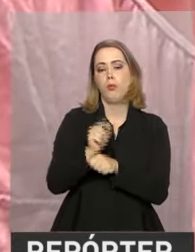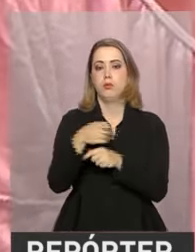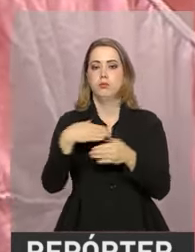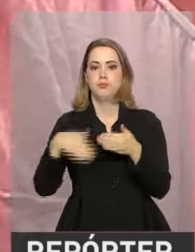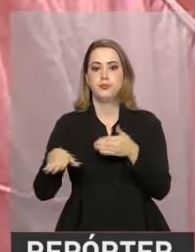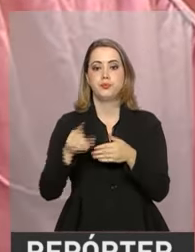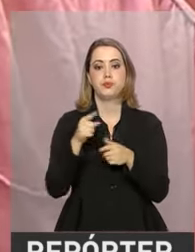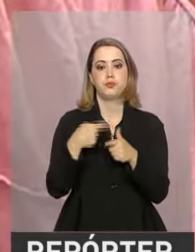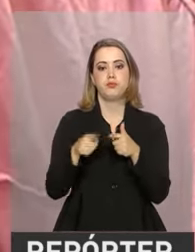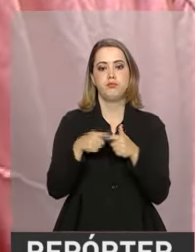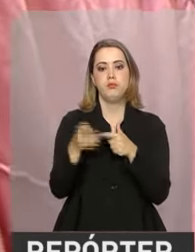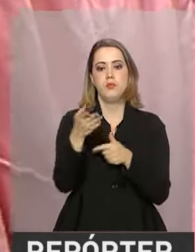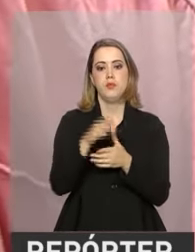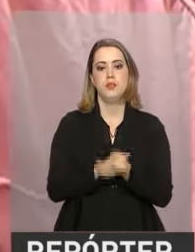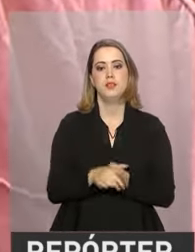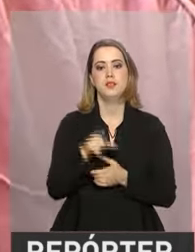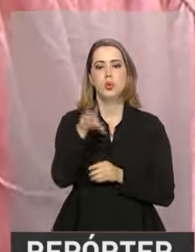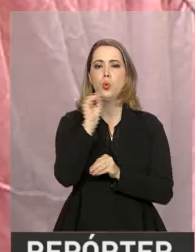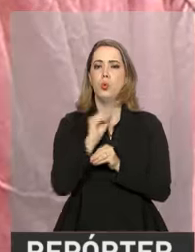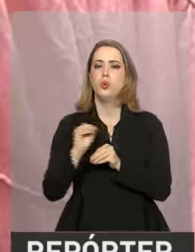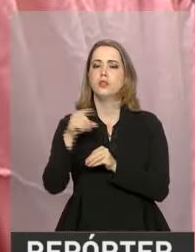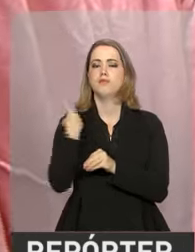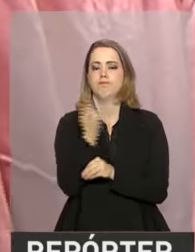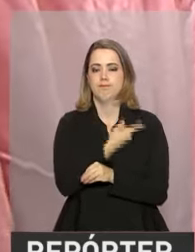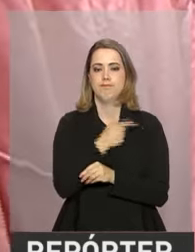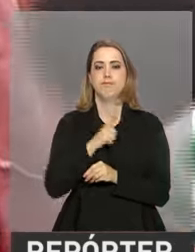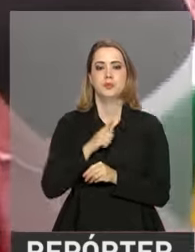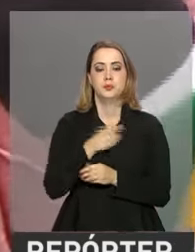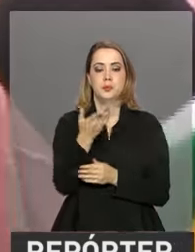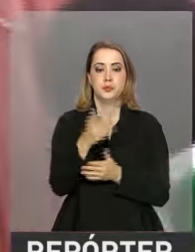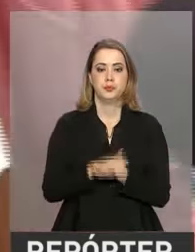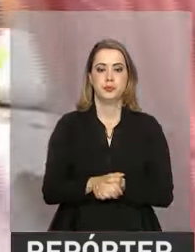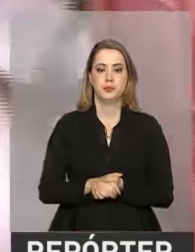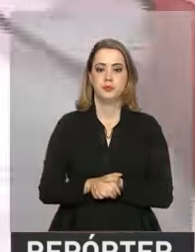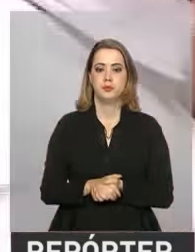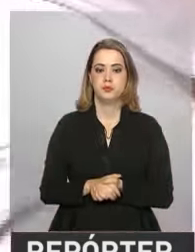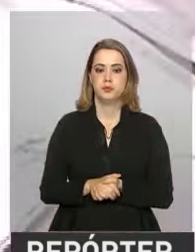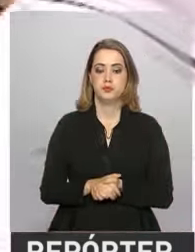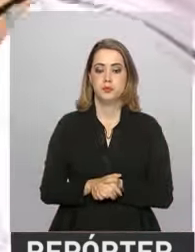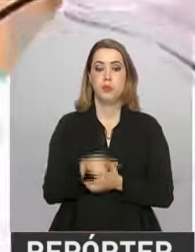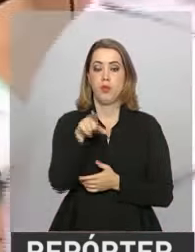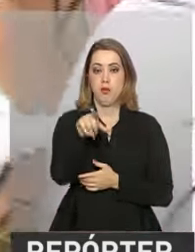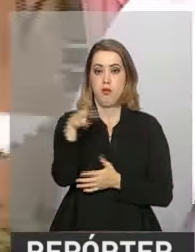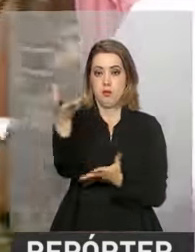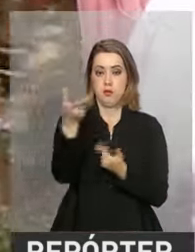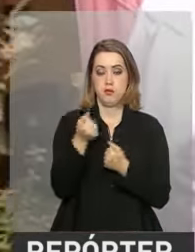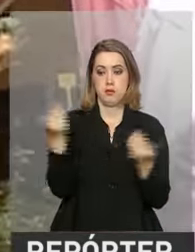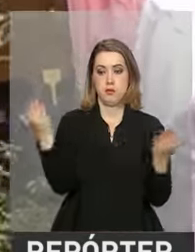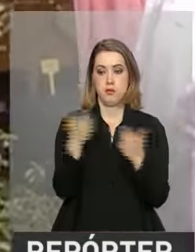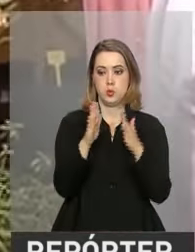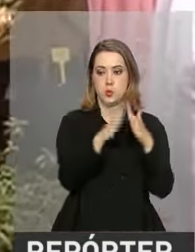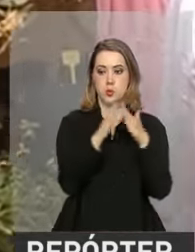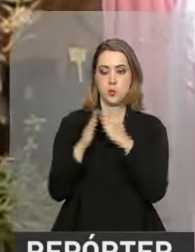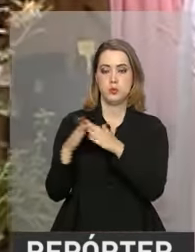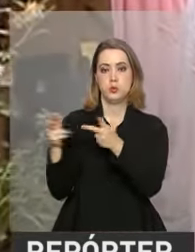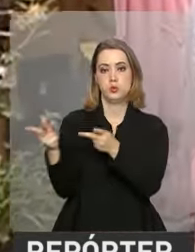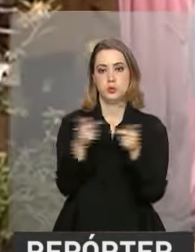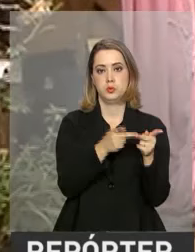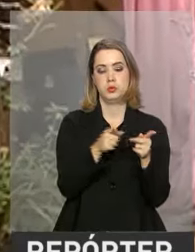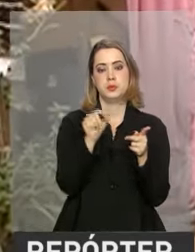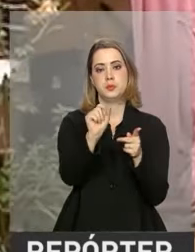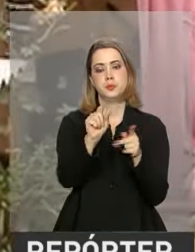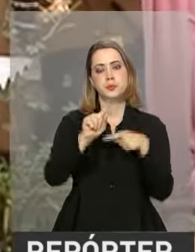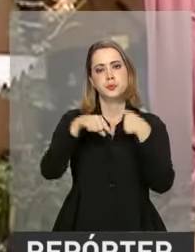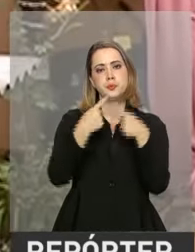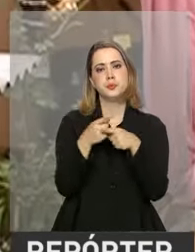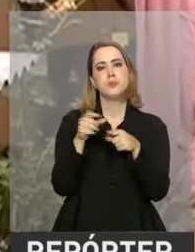aí né esse é o cuidado que a gente tem né e seu Nelson vocês receberam hoje né a visita aí das agentes mas